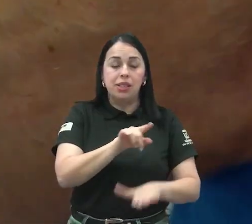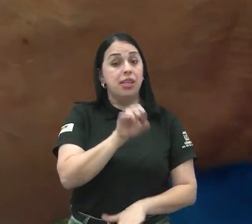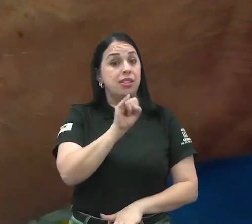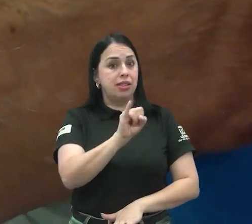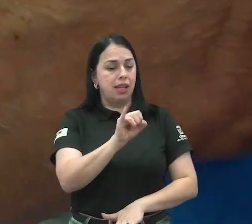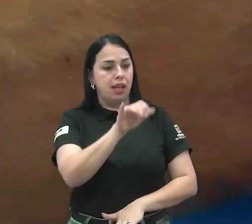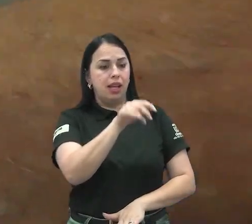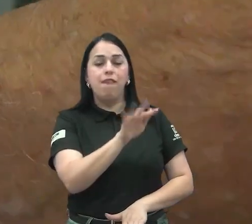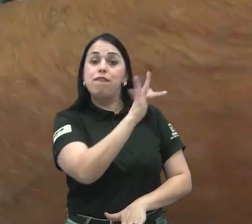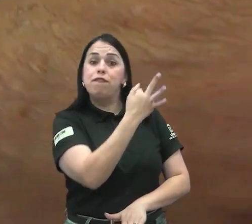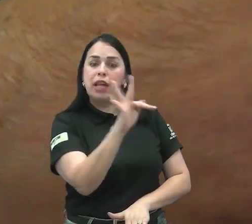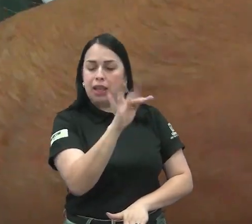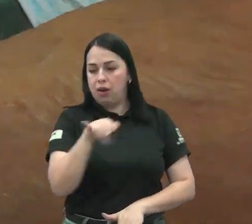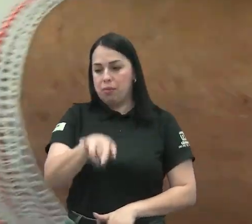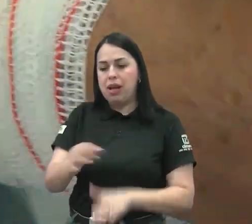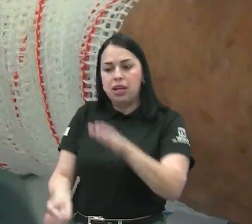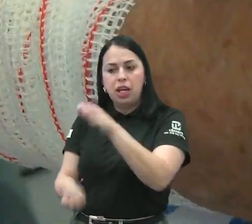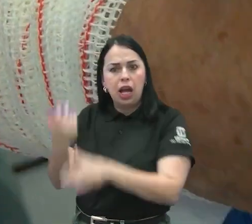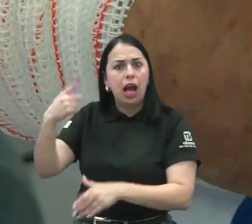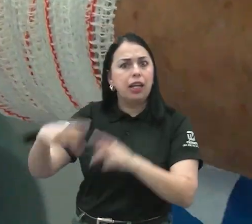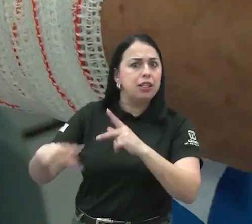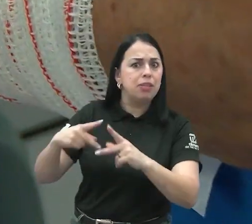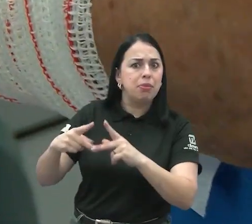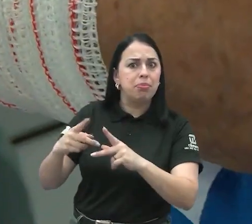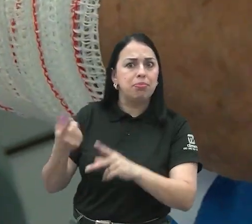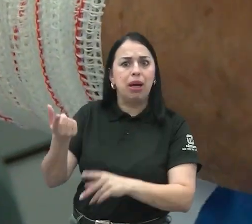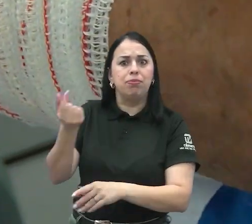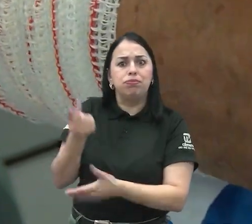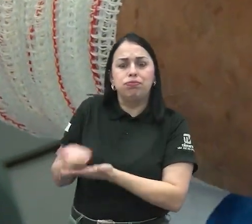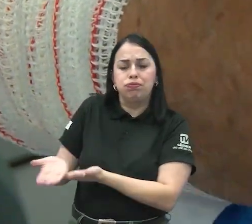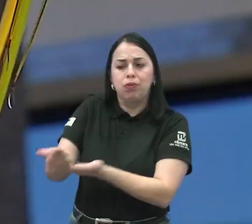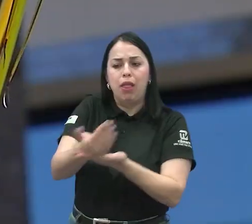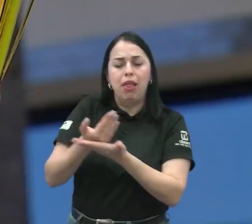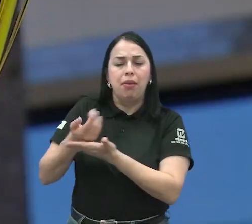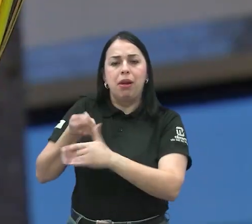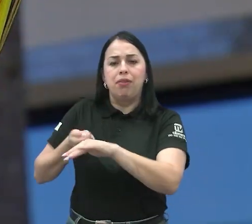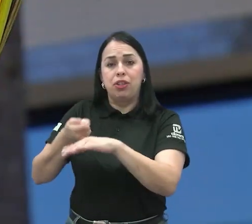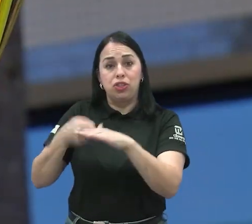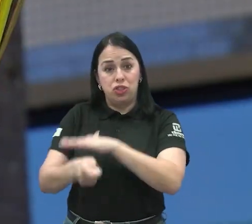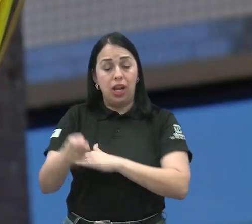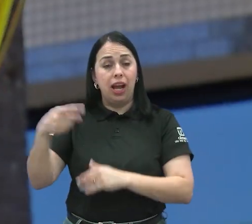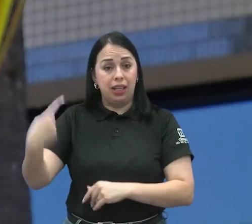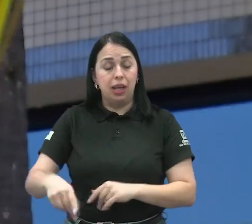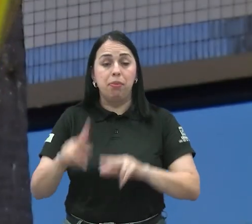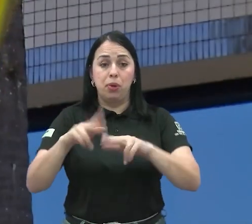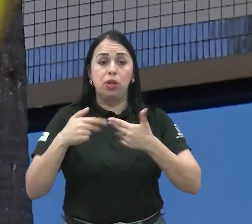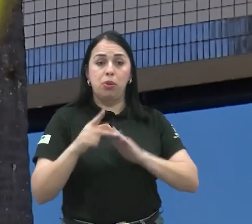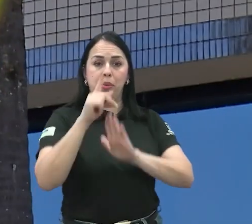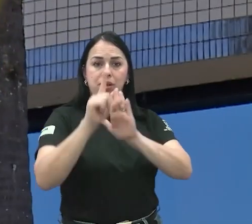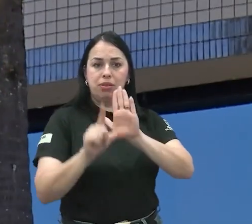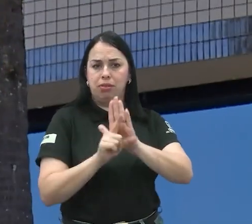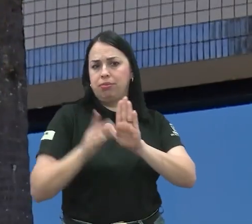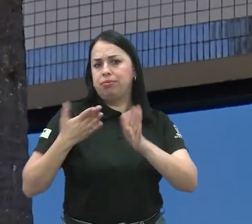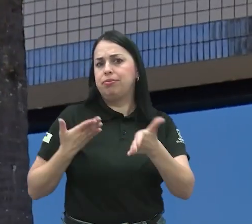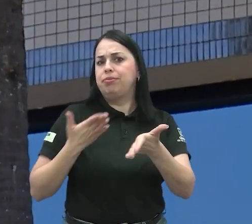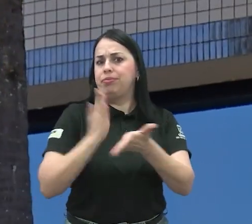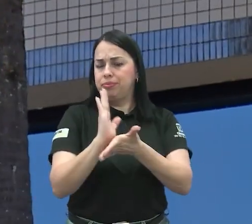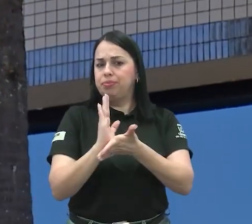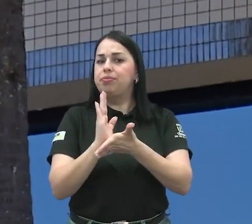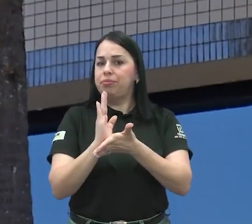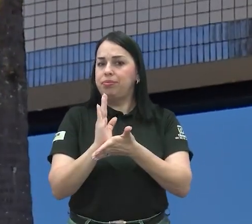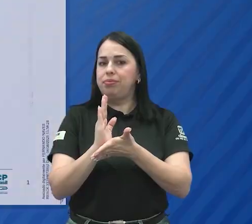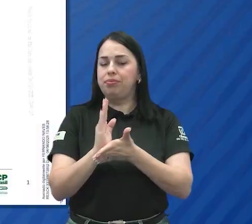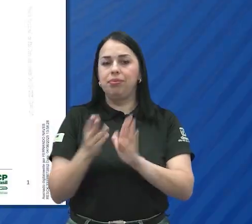esse serviço fosse criado em São José para investimento no município? É isso que um projeto de lei aprovado aqui na Câmara